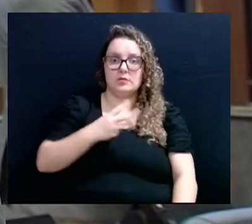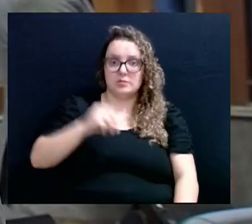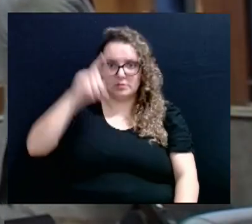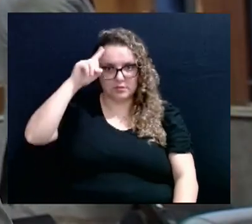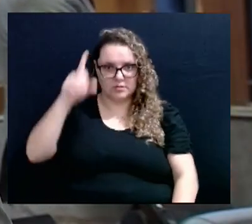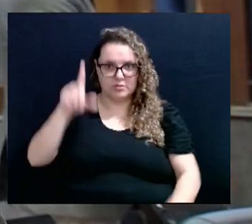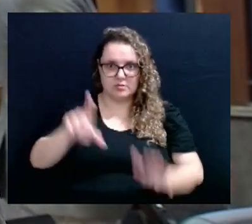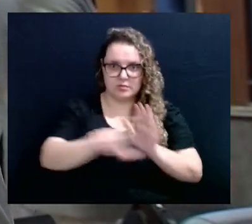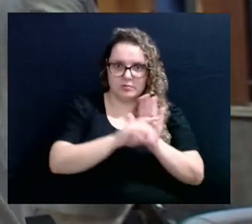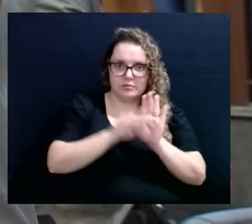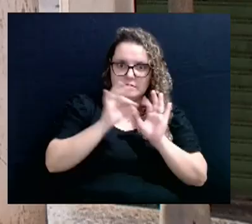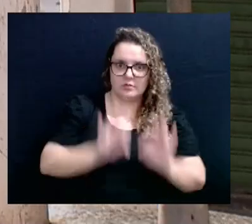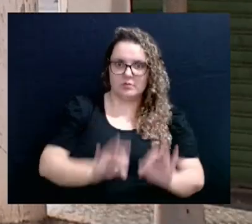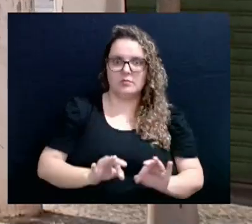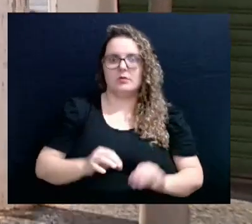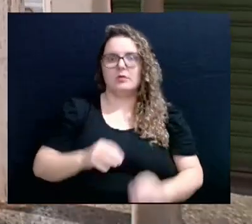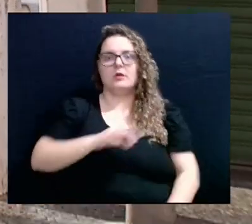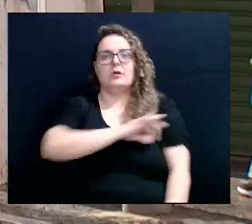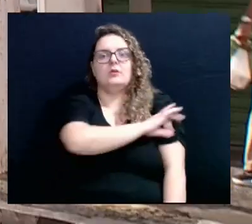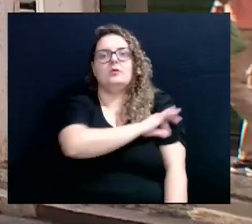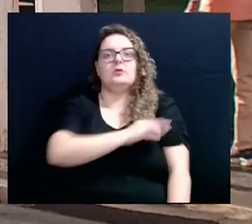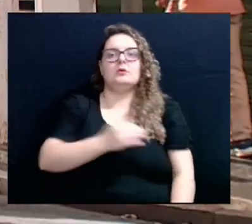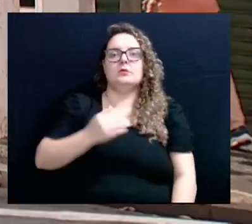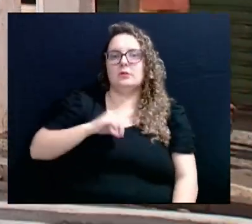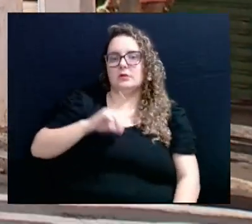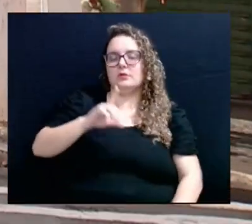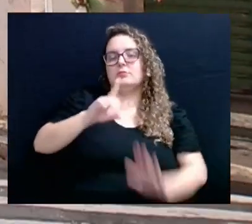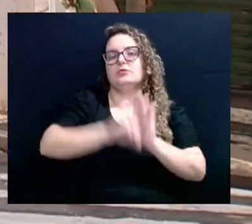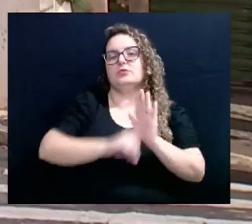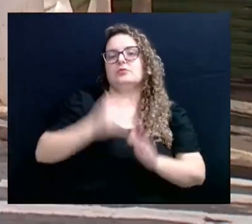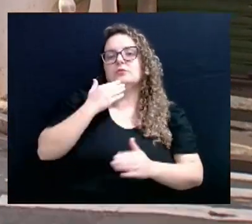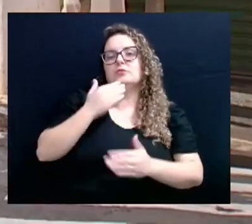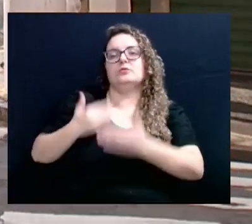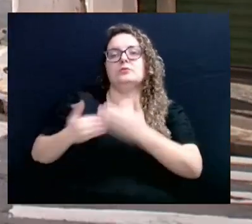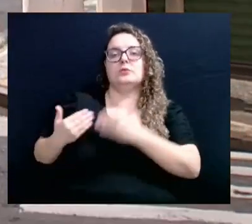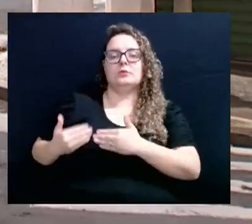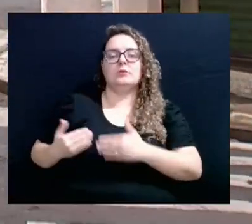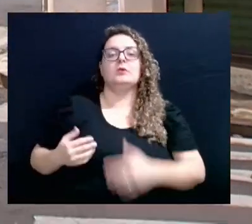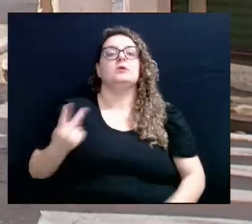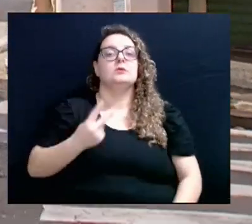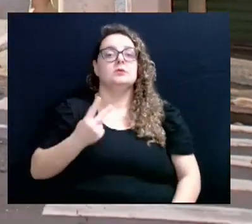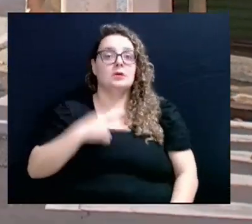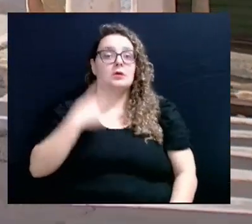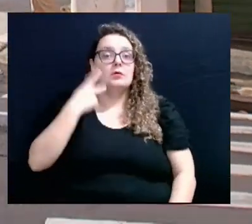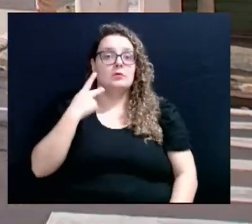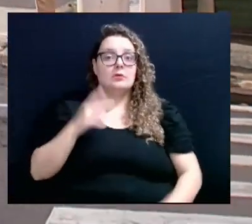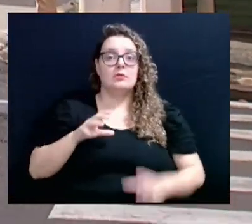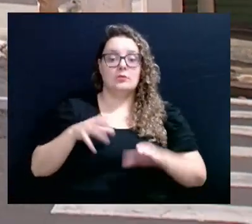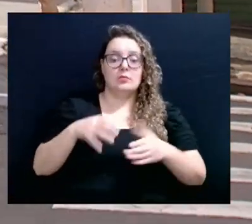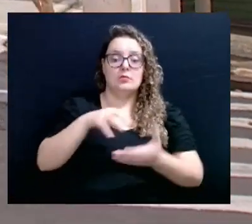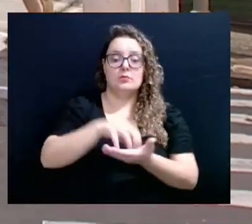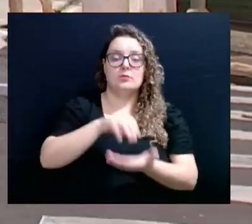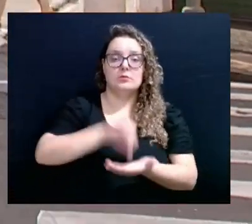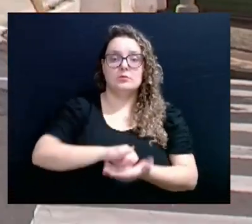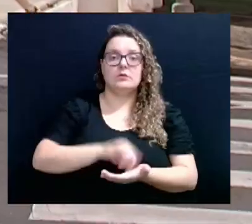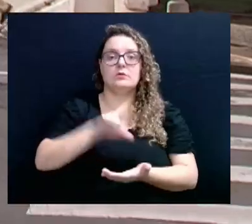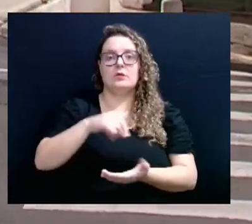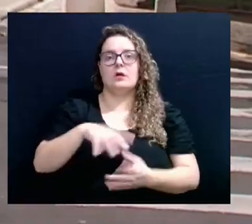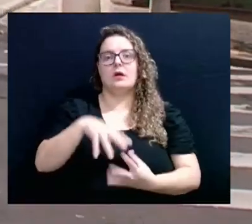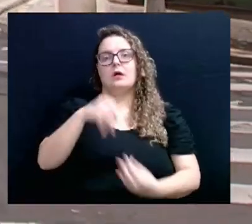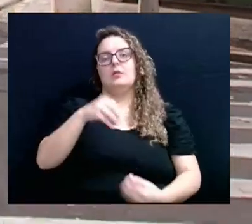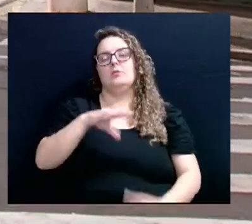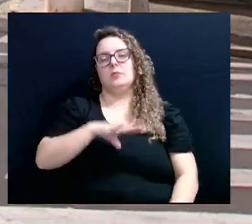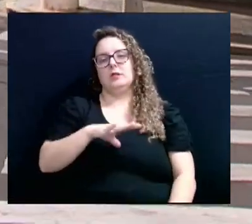tem o direito de cobrar o retroativo. Ainda segundo o parlamentar, o centro é o coração da cidade e precisa, portanto, de